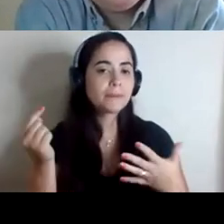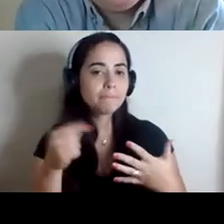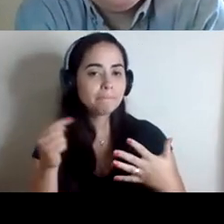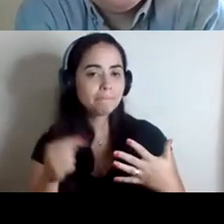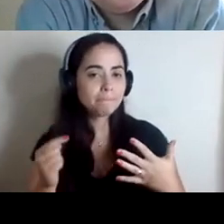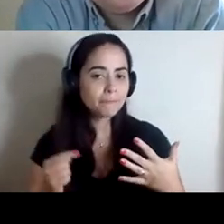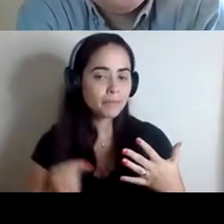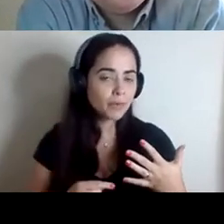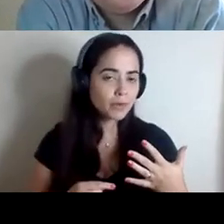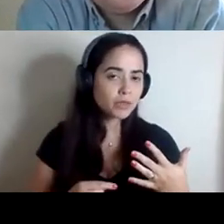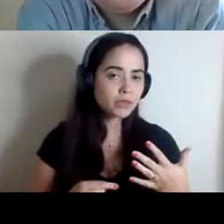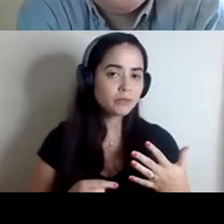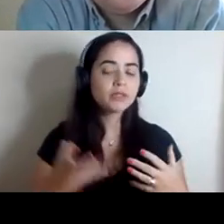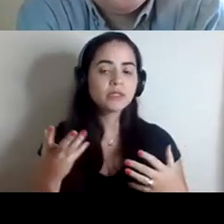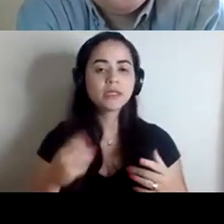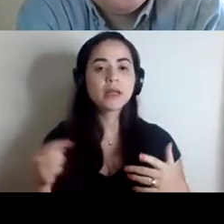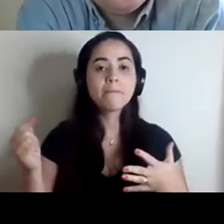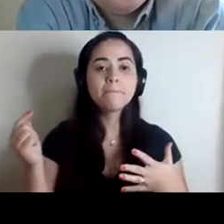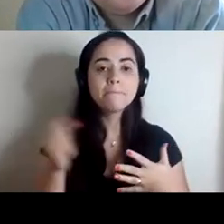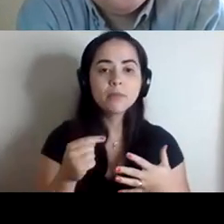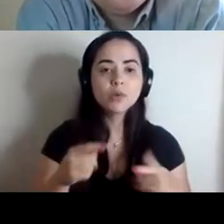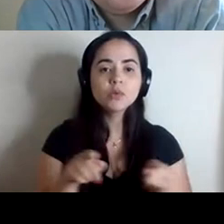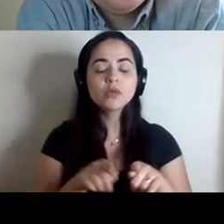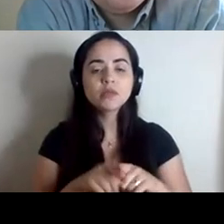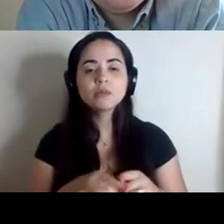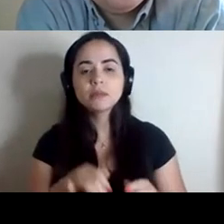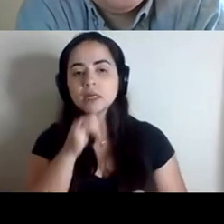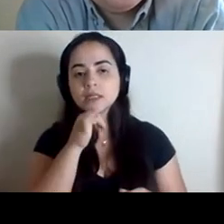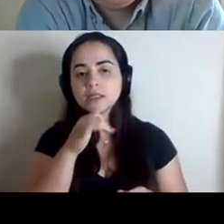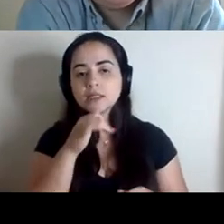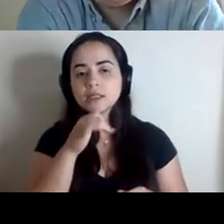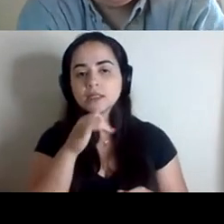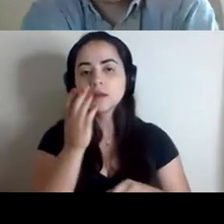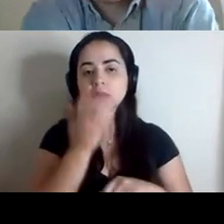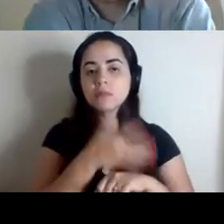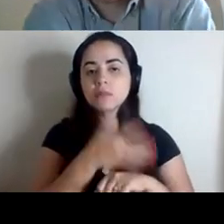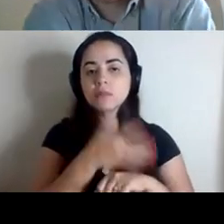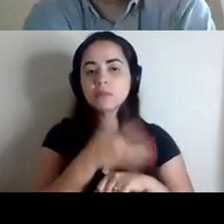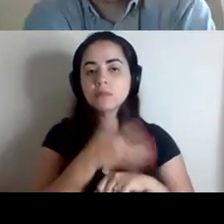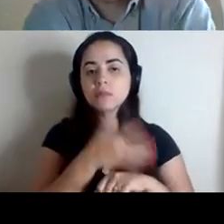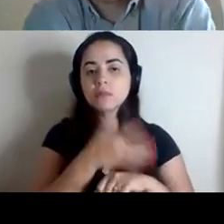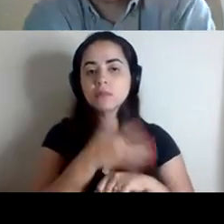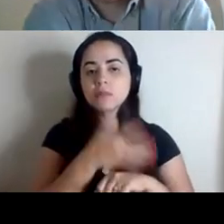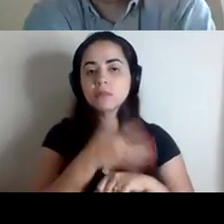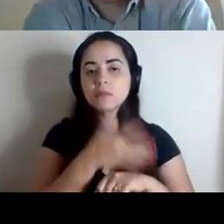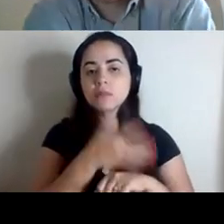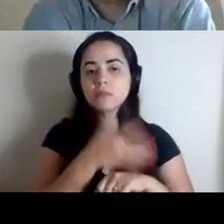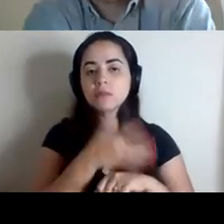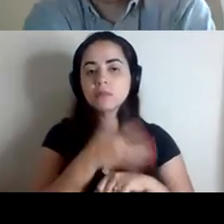você pontuasse mais algumas coisas, você deu o exemplo das práticas, enfim, né? Pegando o